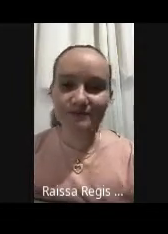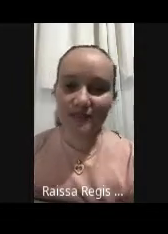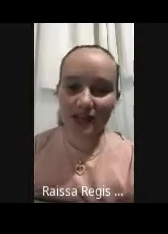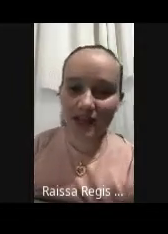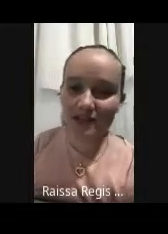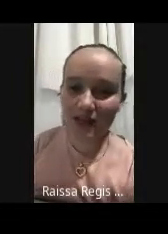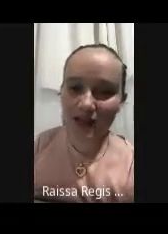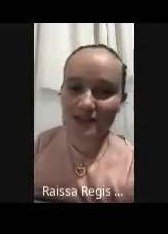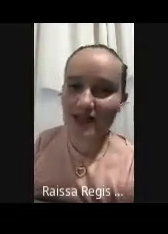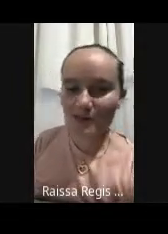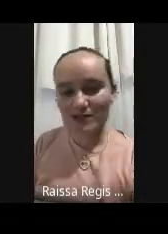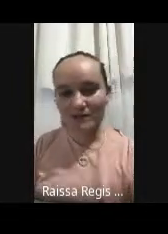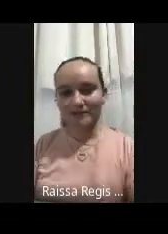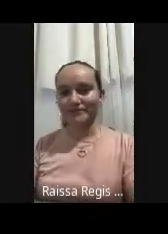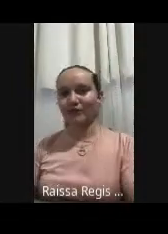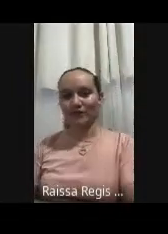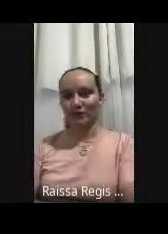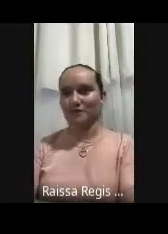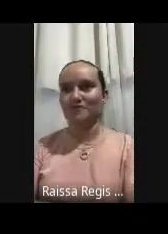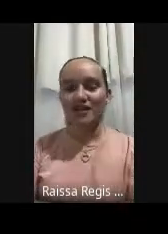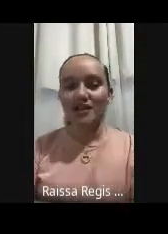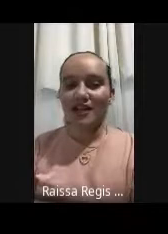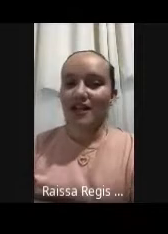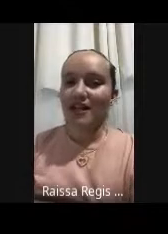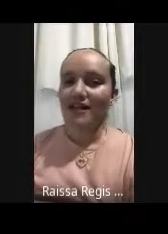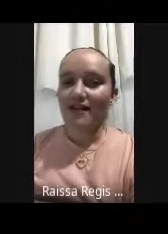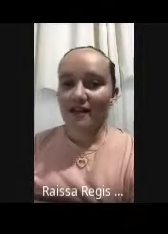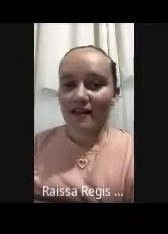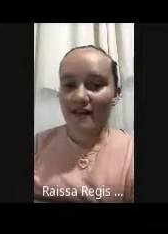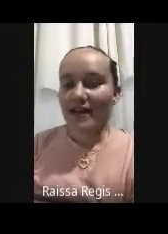alguma experiência na Libras, por favor.